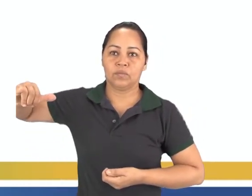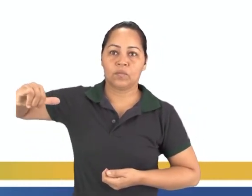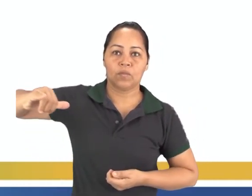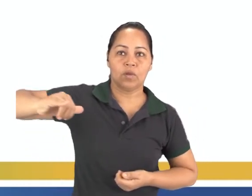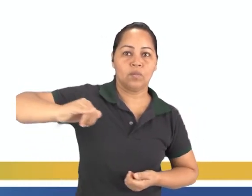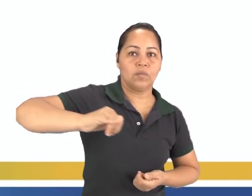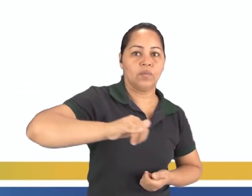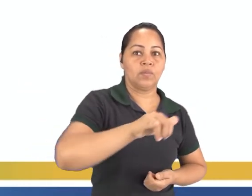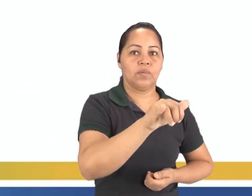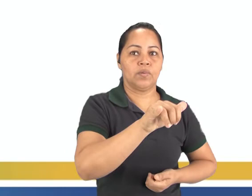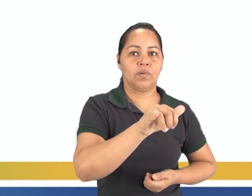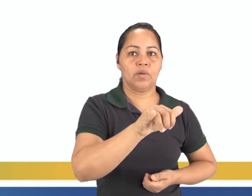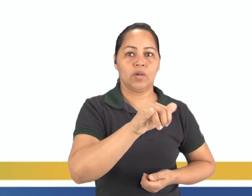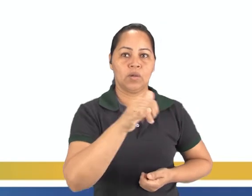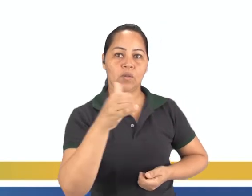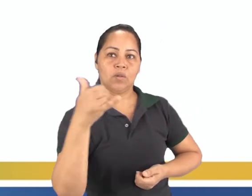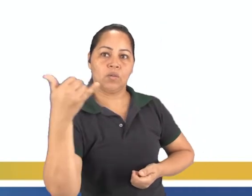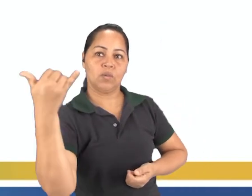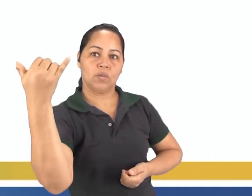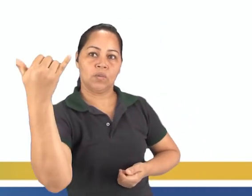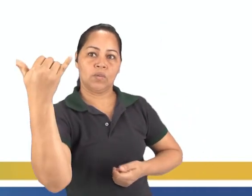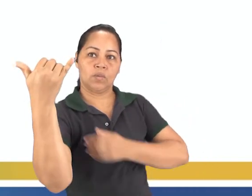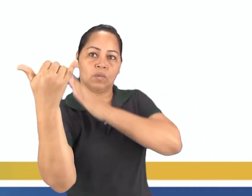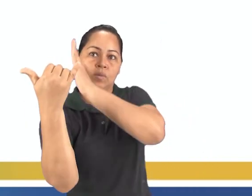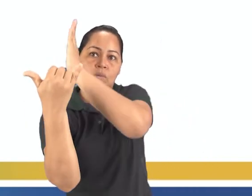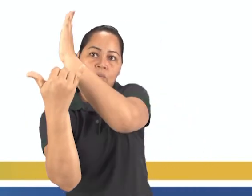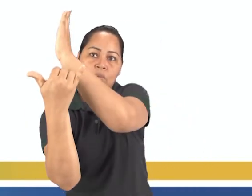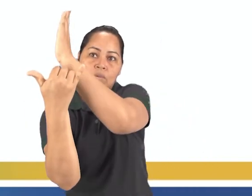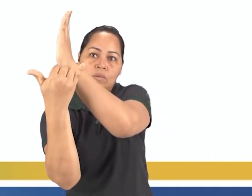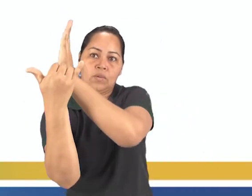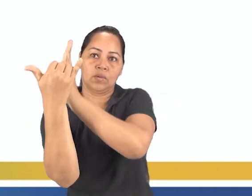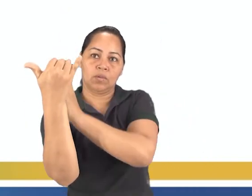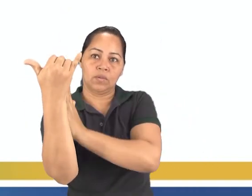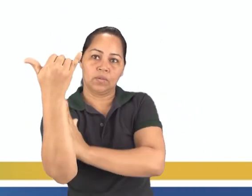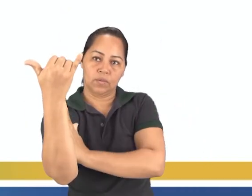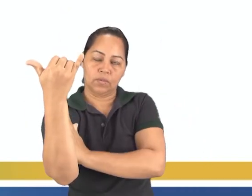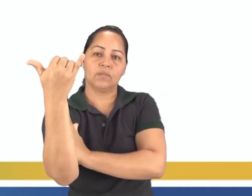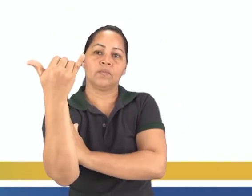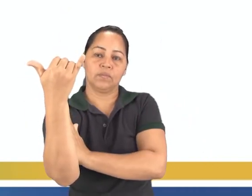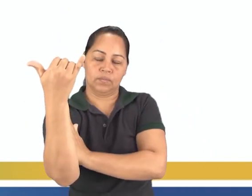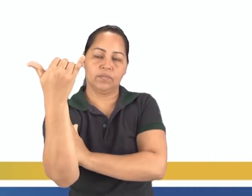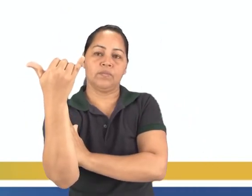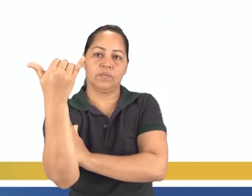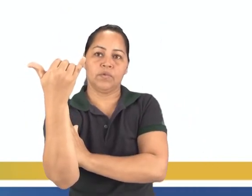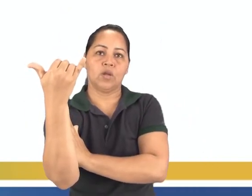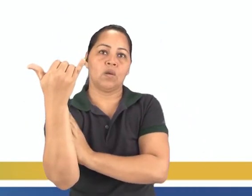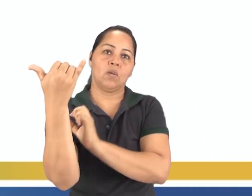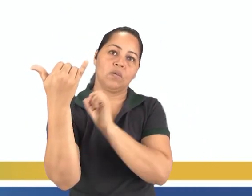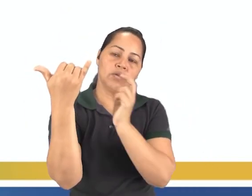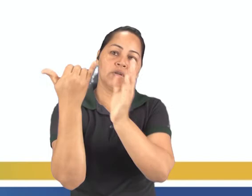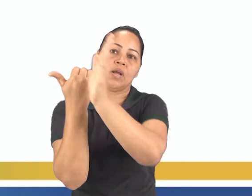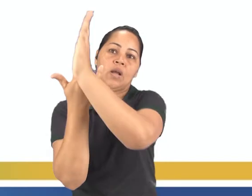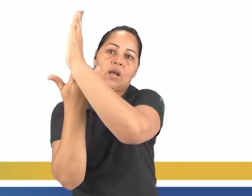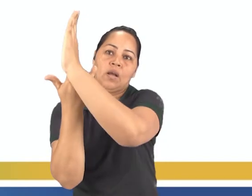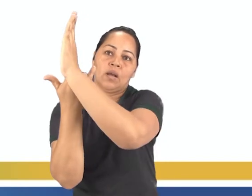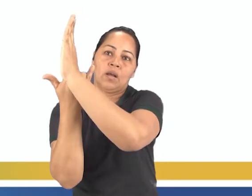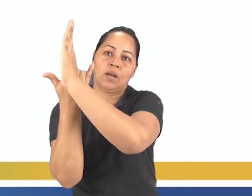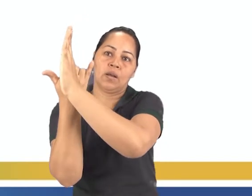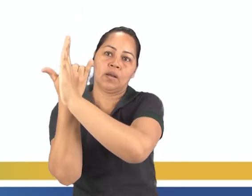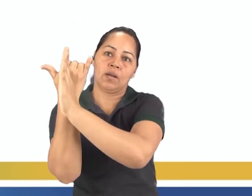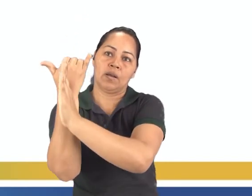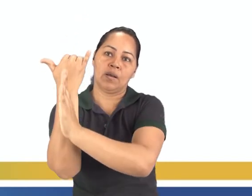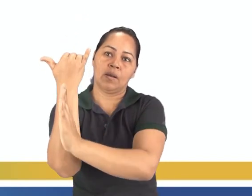avião. Observe aí que o eixo de simetria, nesse caso, também aparece na vertical. Estão